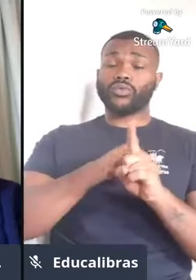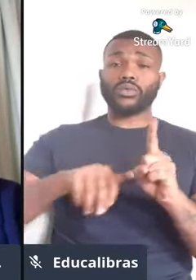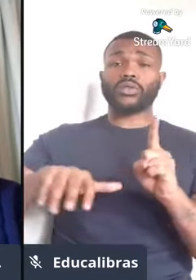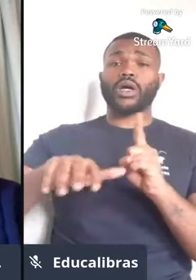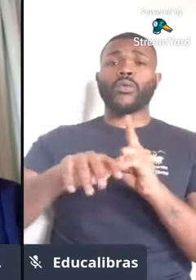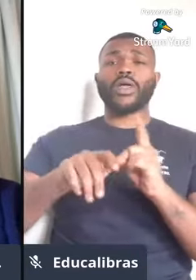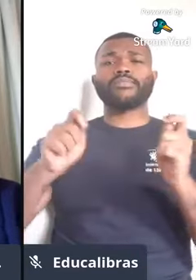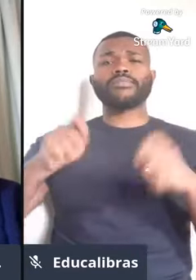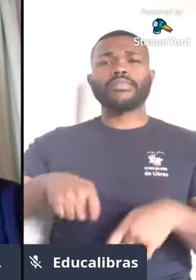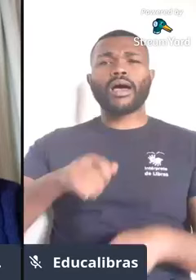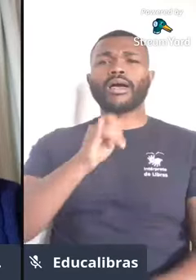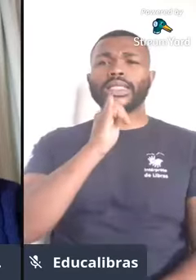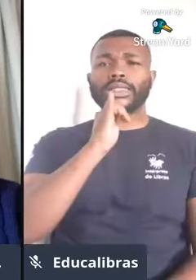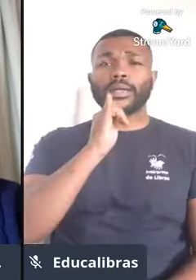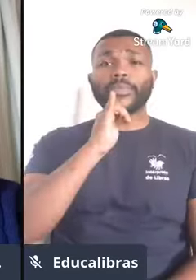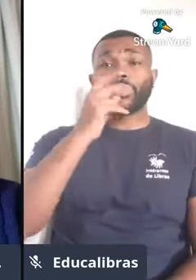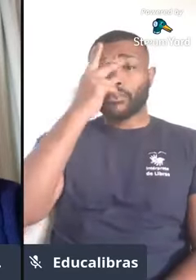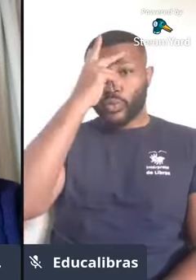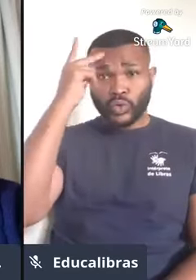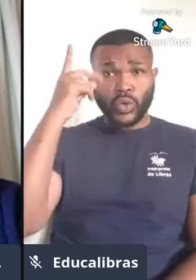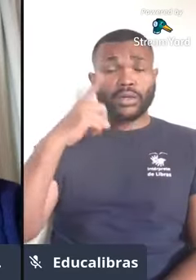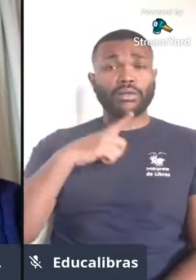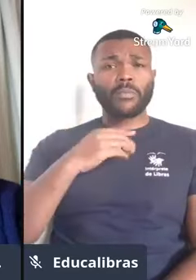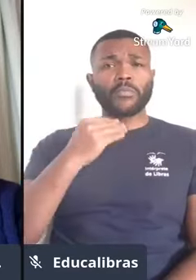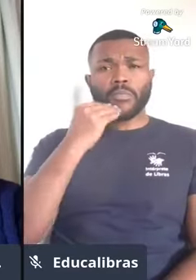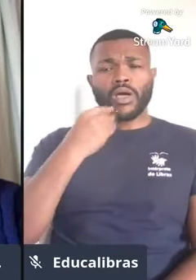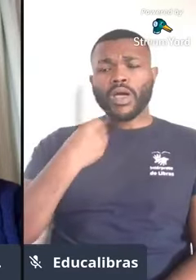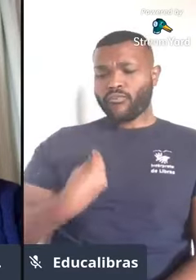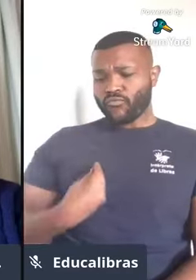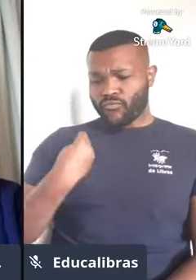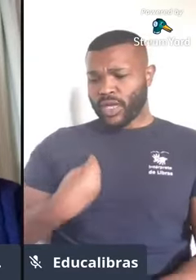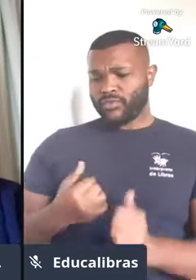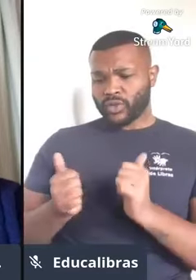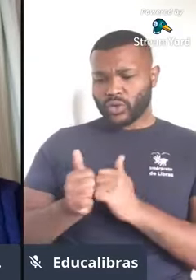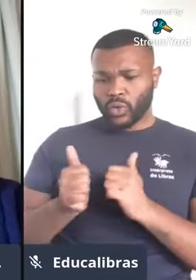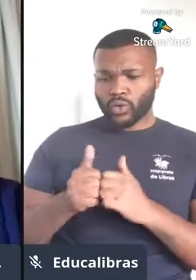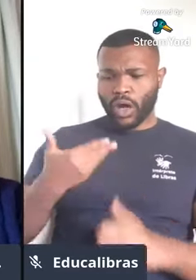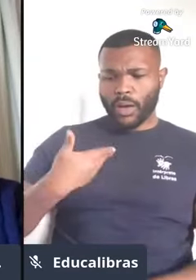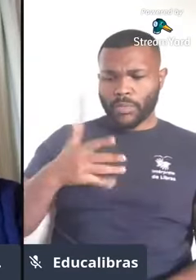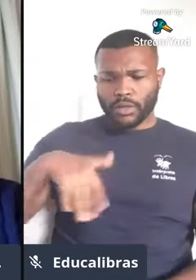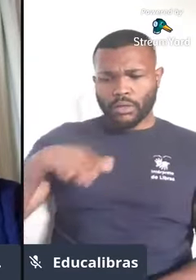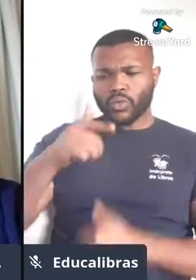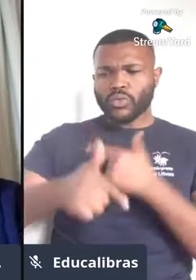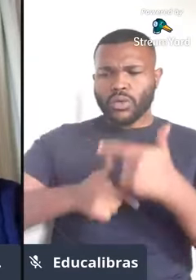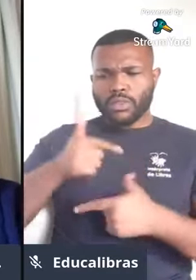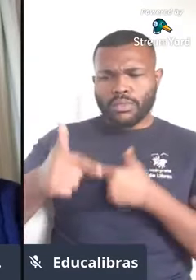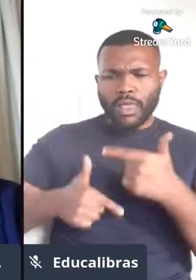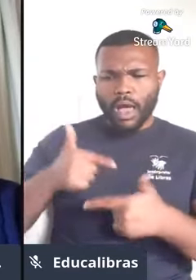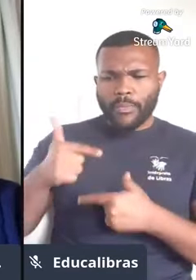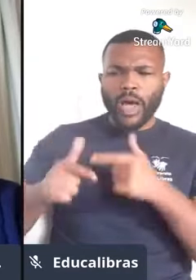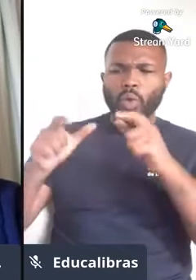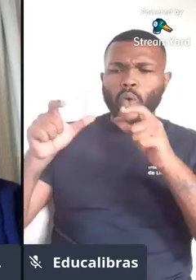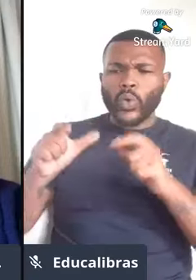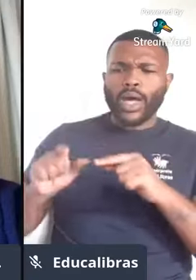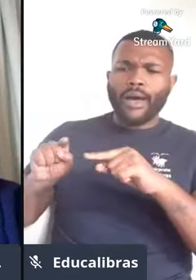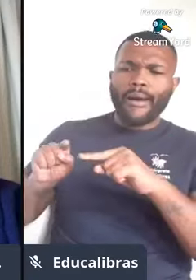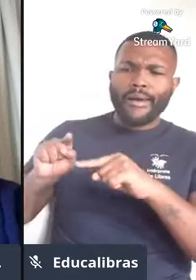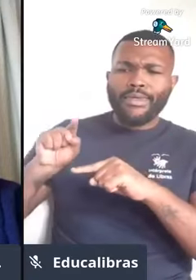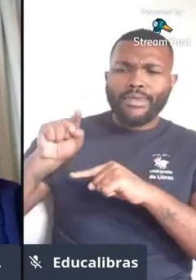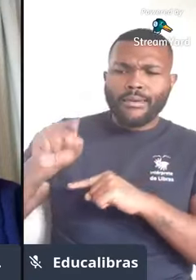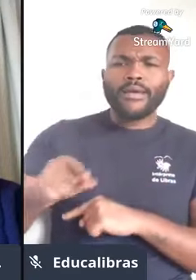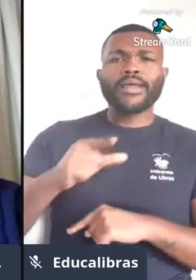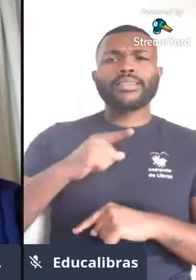se a pessoa tiver a possibilidade de conviver com seus colegas de trabalho, poder ir até os locais onde estão instaladas as